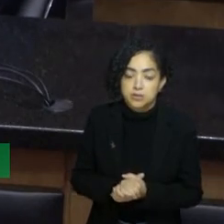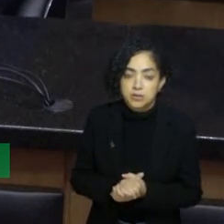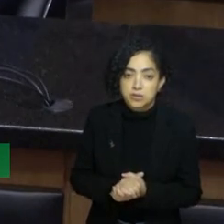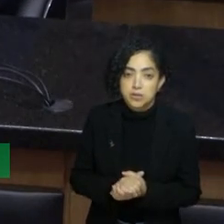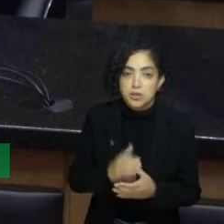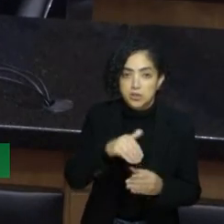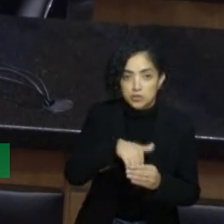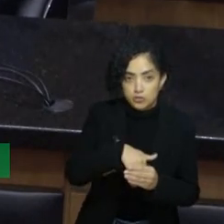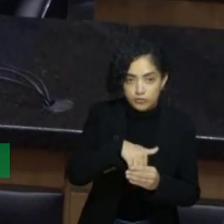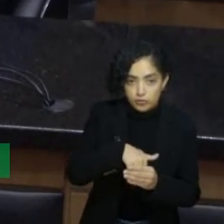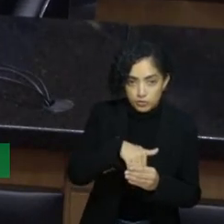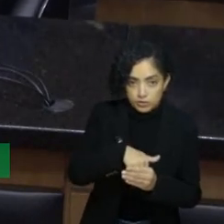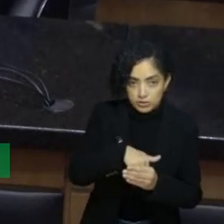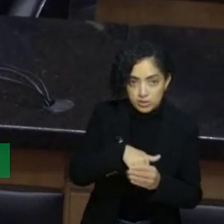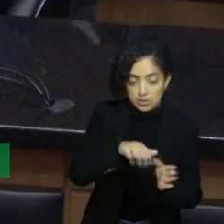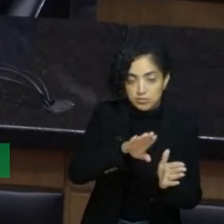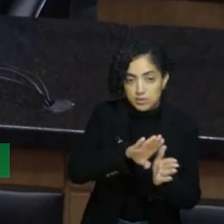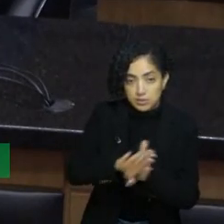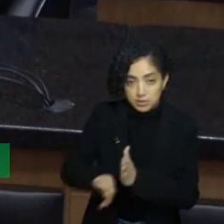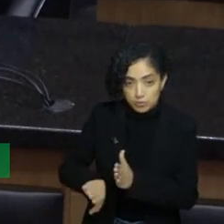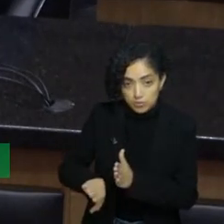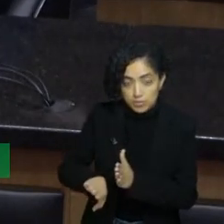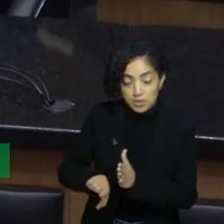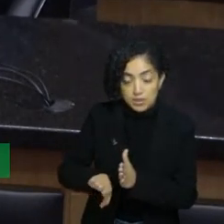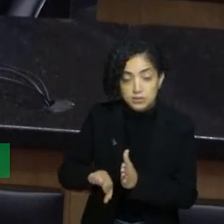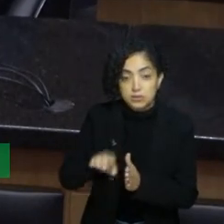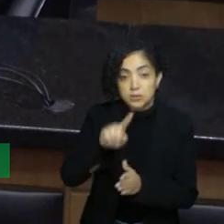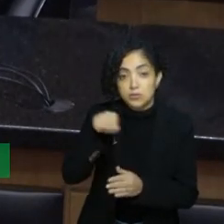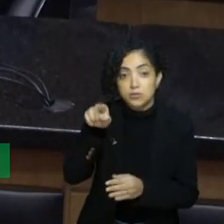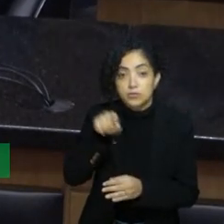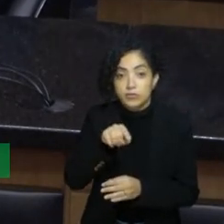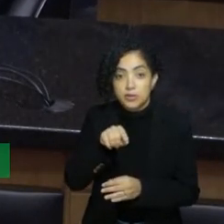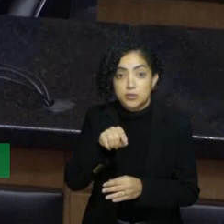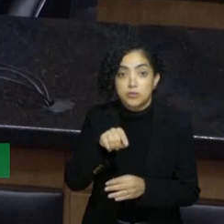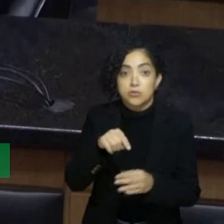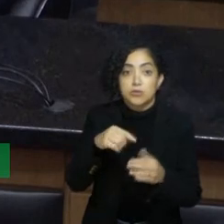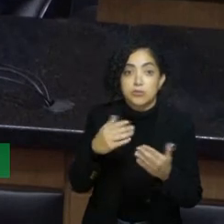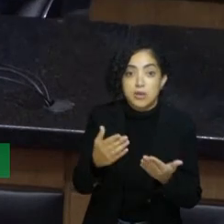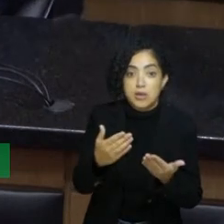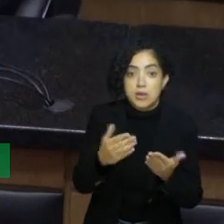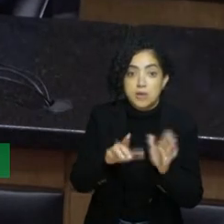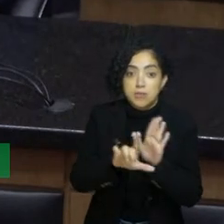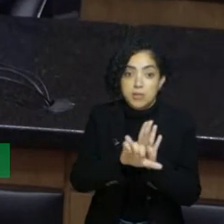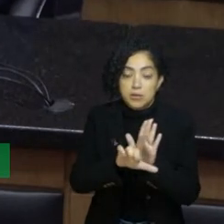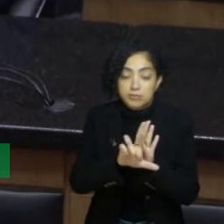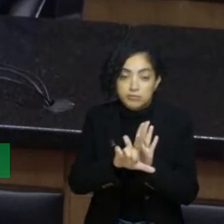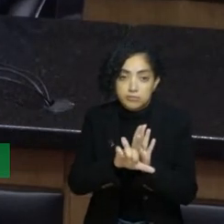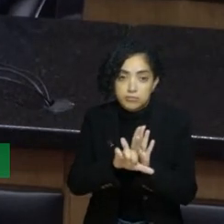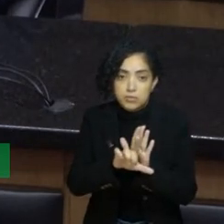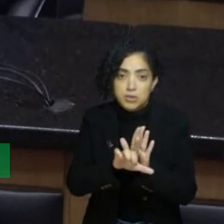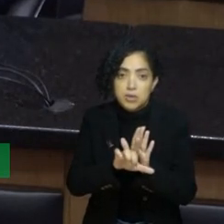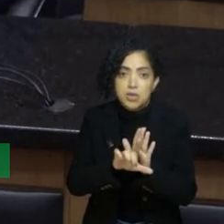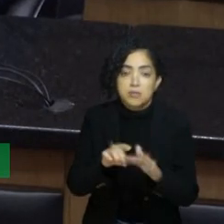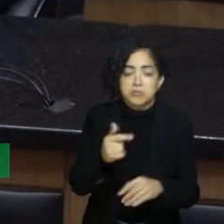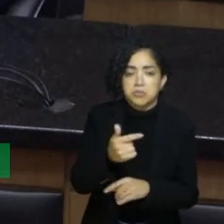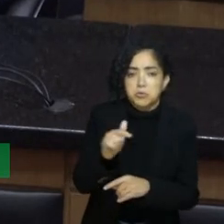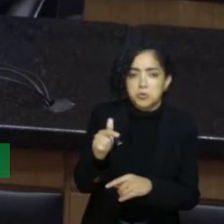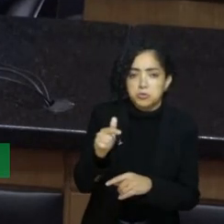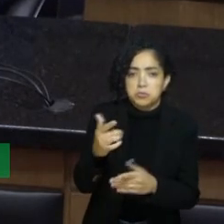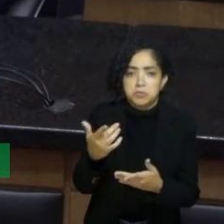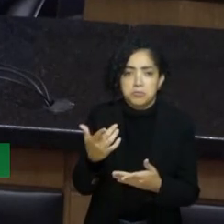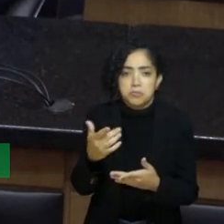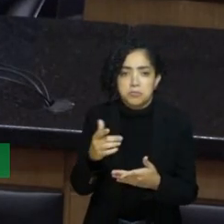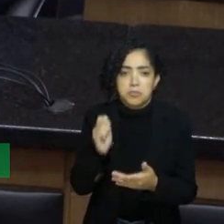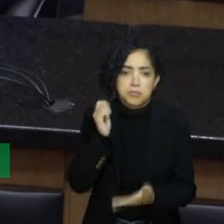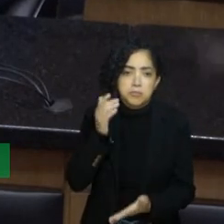Votei para a derrubada do veto do governo, porque mesmo parecendo que a lei é inócua, por nós não termos pedágios estaduais, mas no